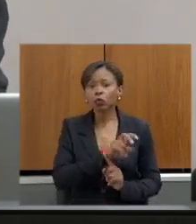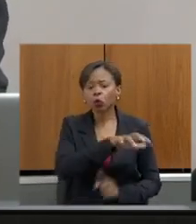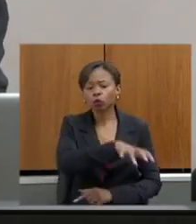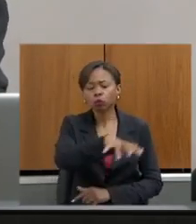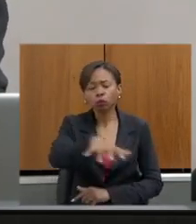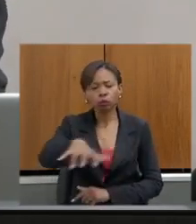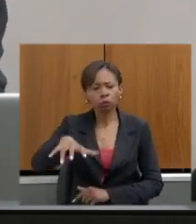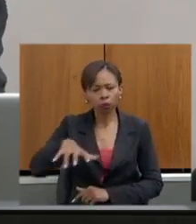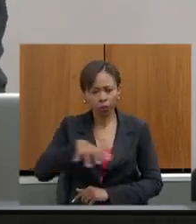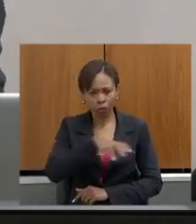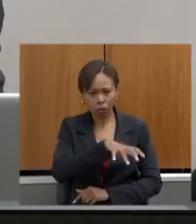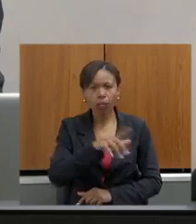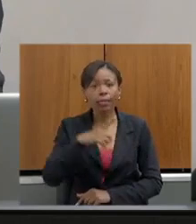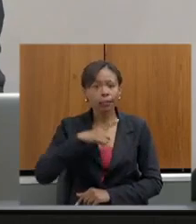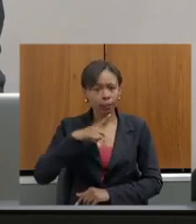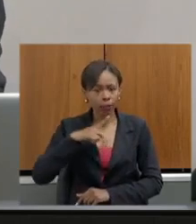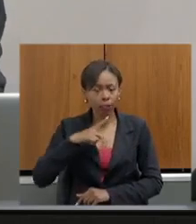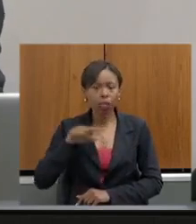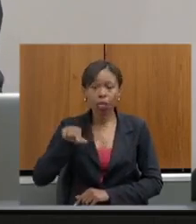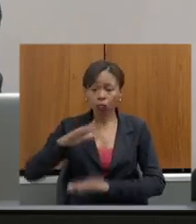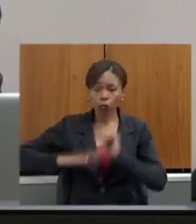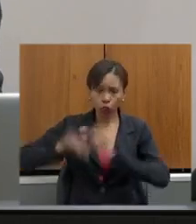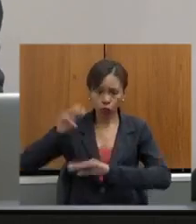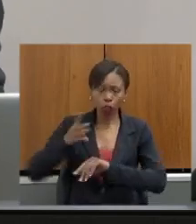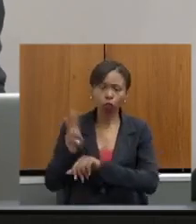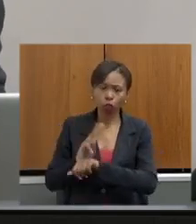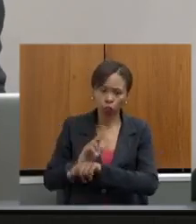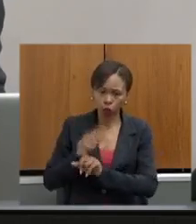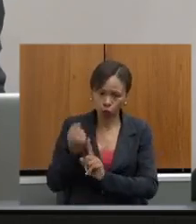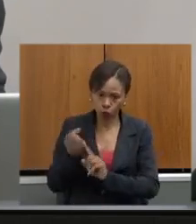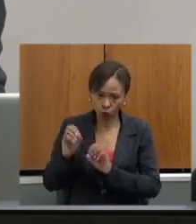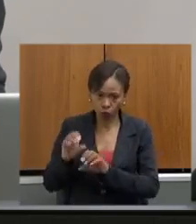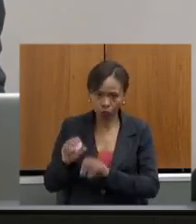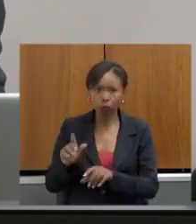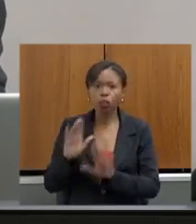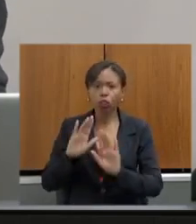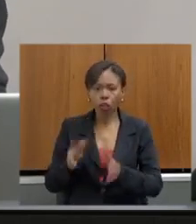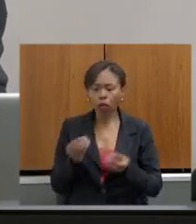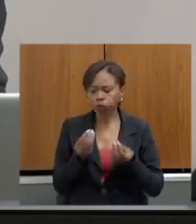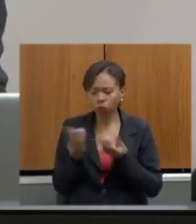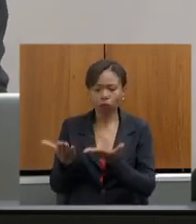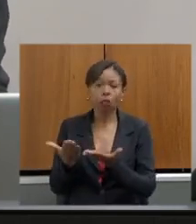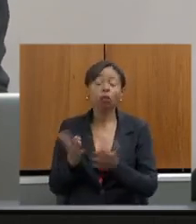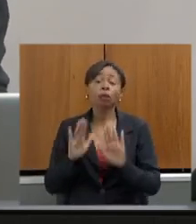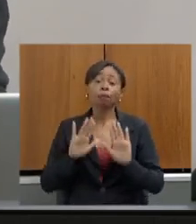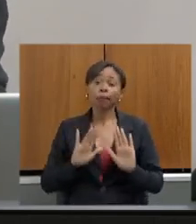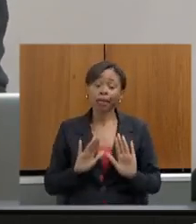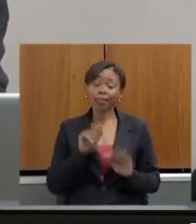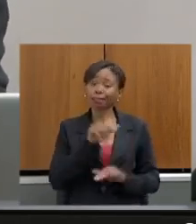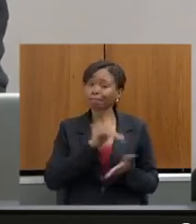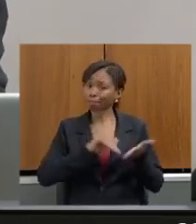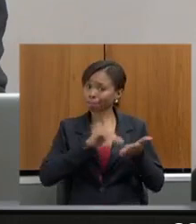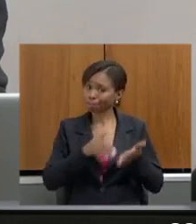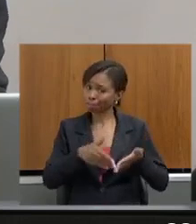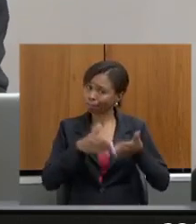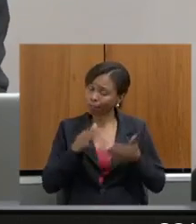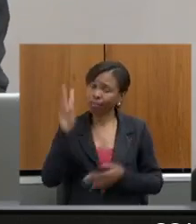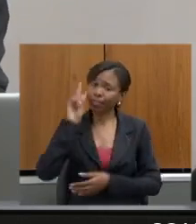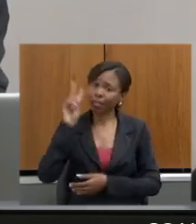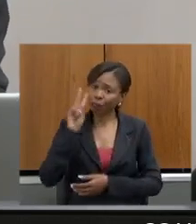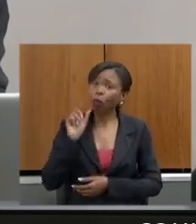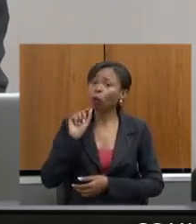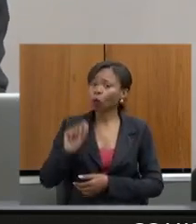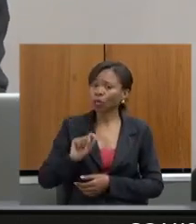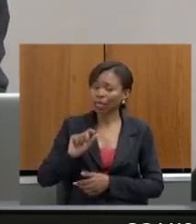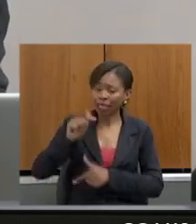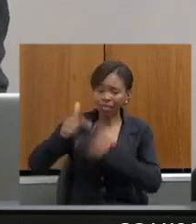que é que tem os agentes ócio criativo também receberam é mais lembre-se disso já tá as condições de trabalho